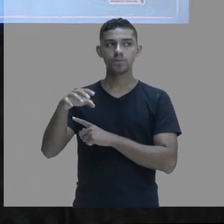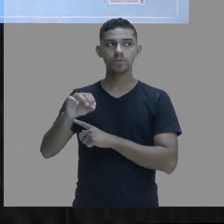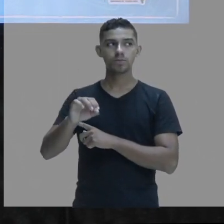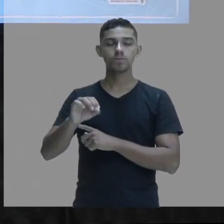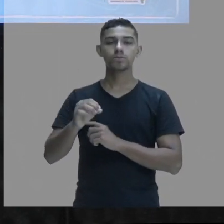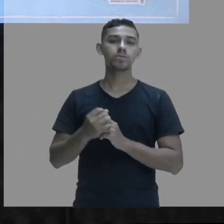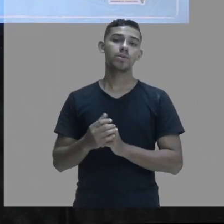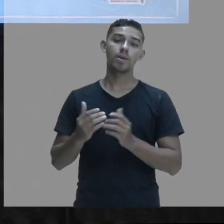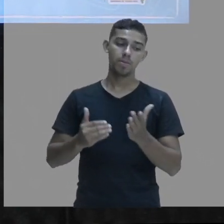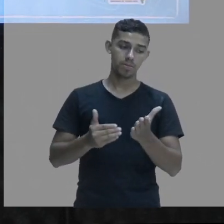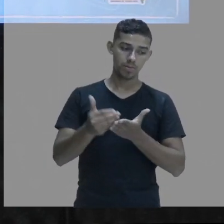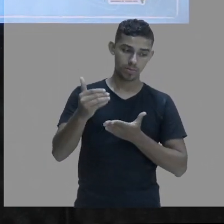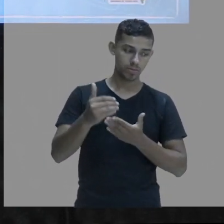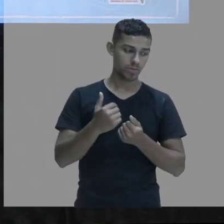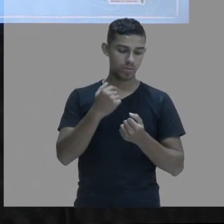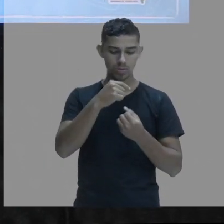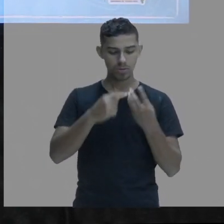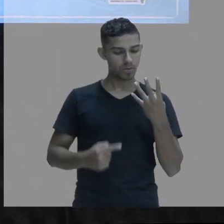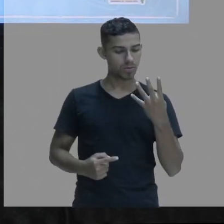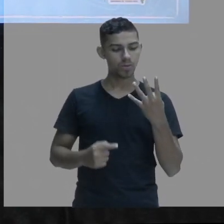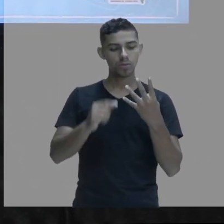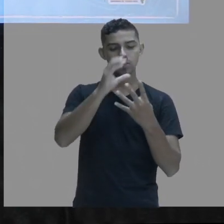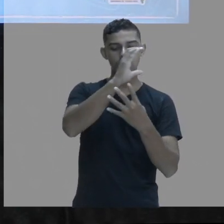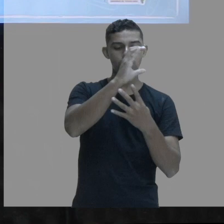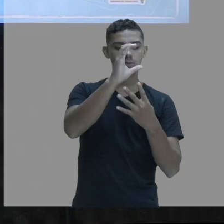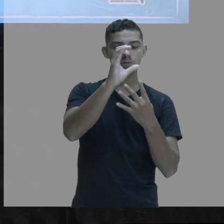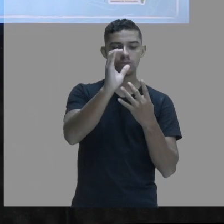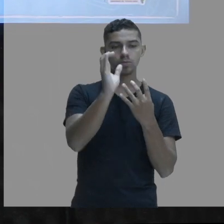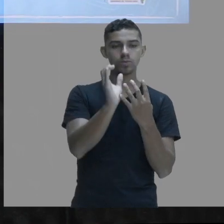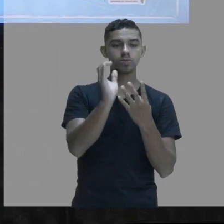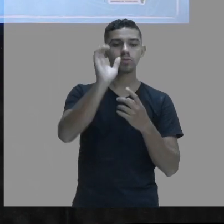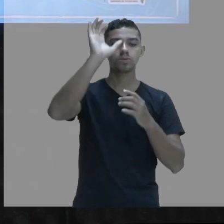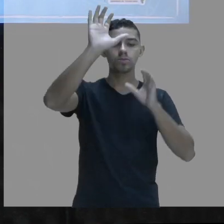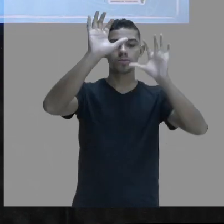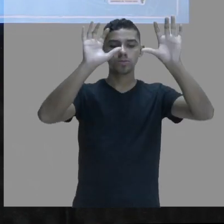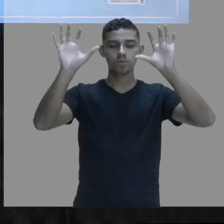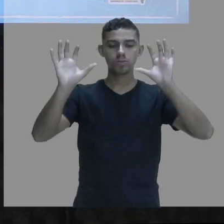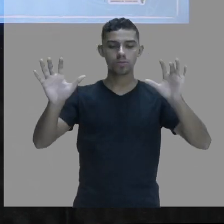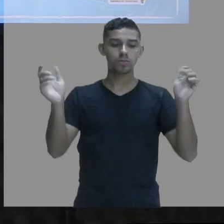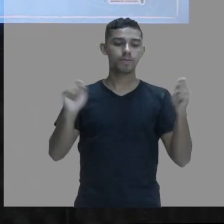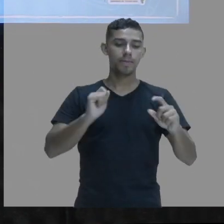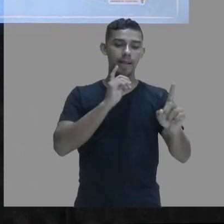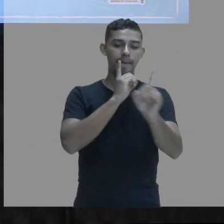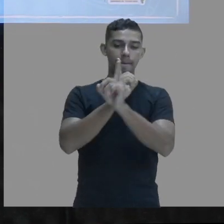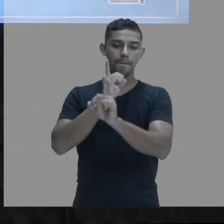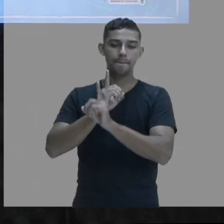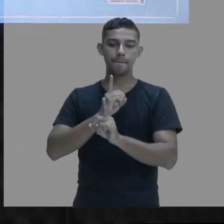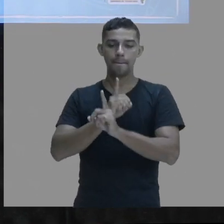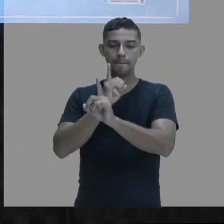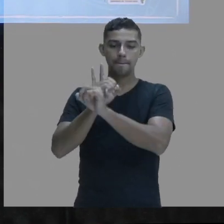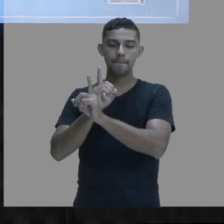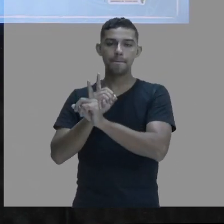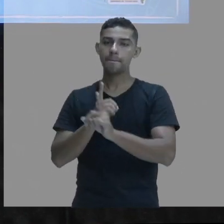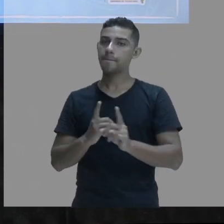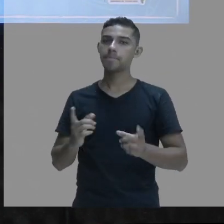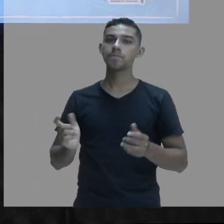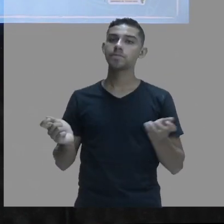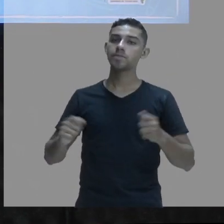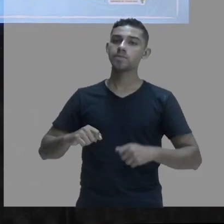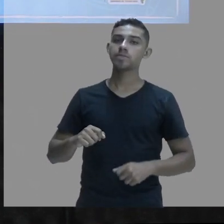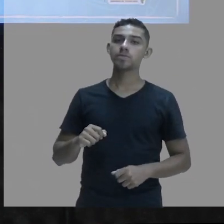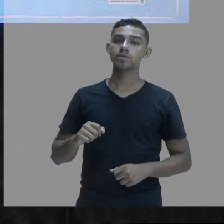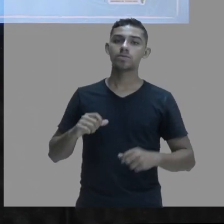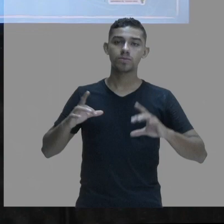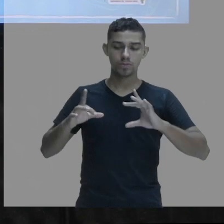4 carbonos, nós vamos precisar numerar a cadeia para poder localizar a posição da insaturação,